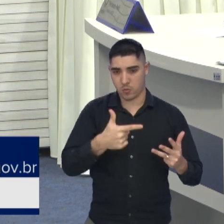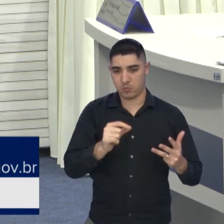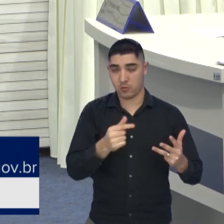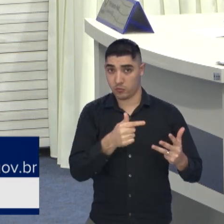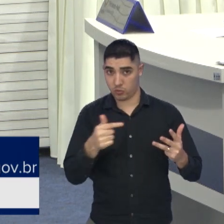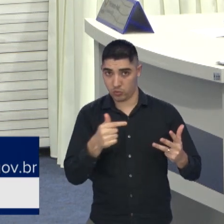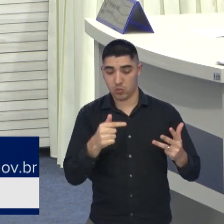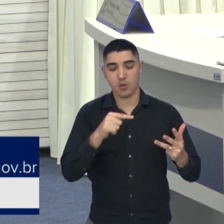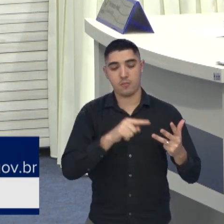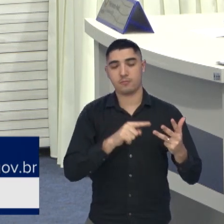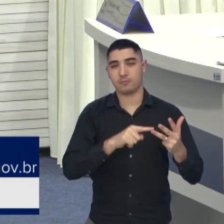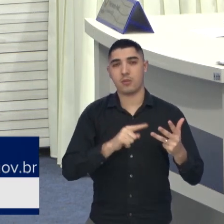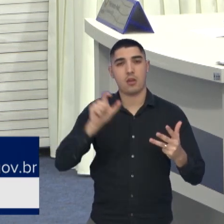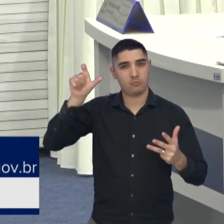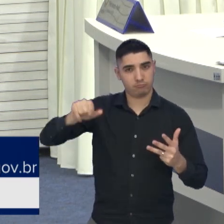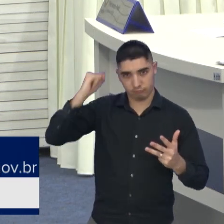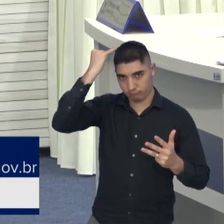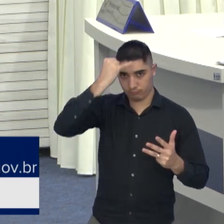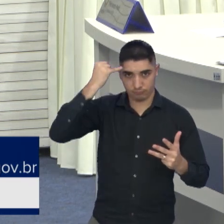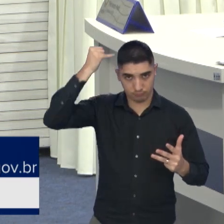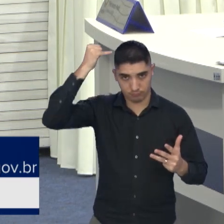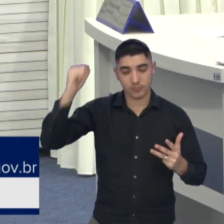7481/2022, vereador Dr. José Cláudio.